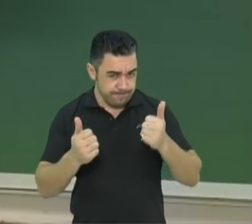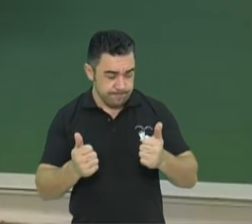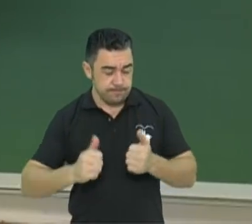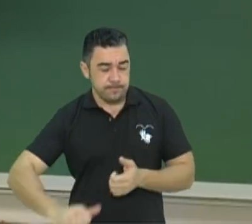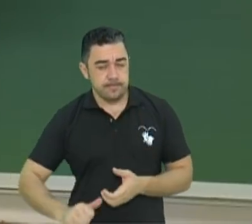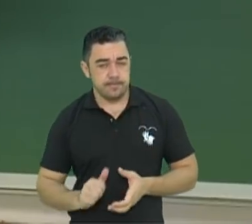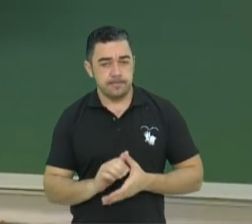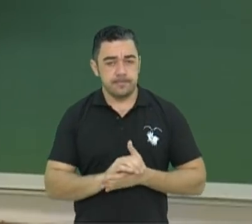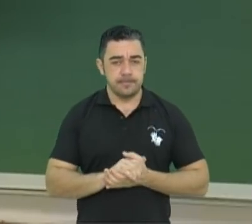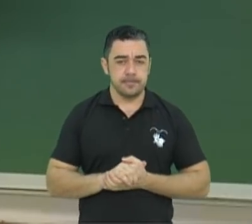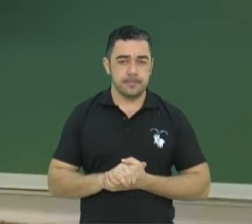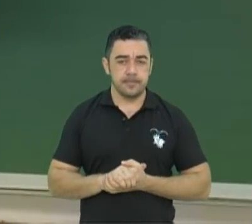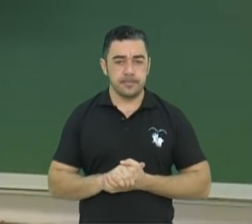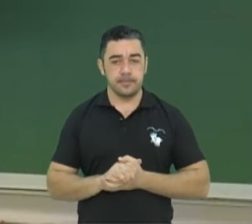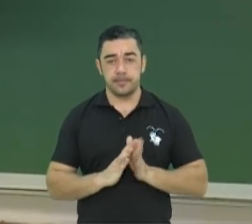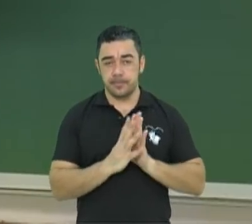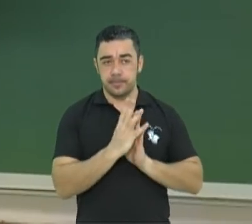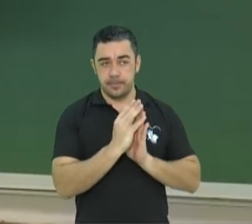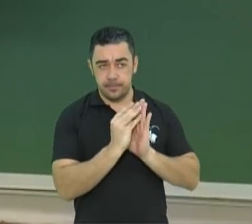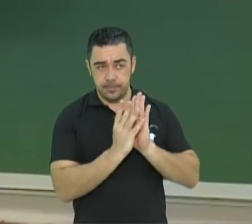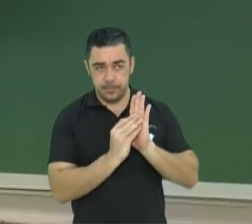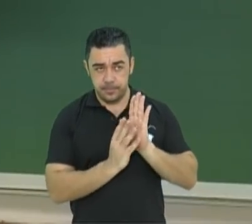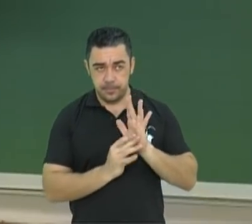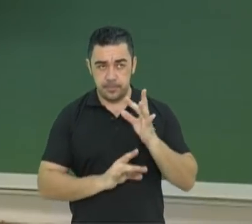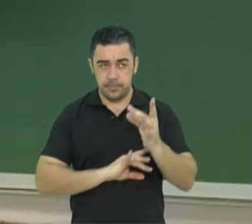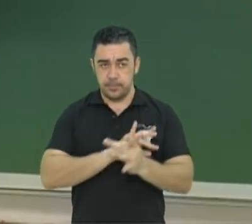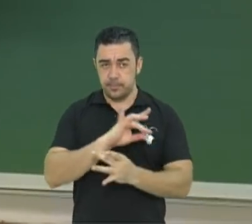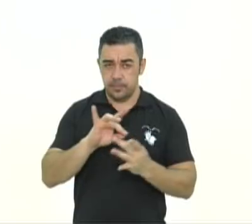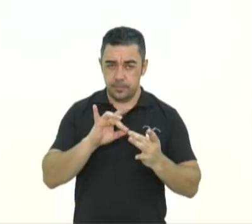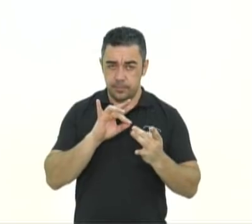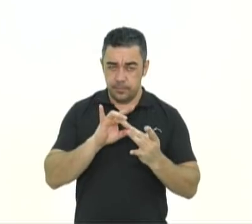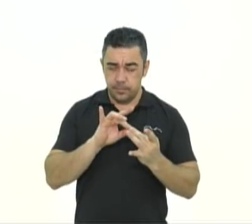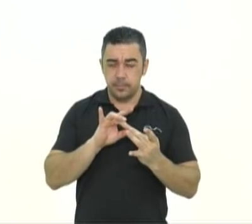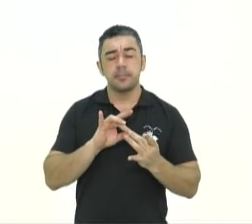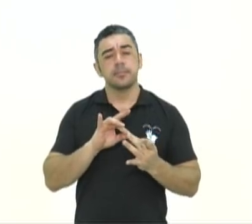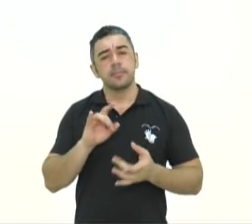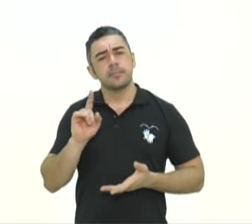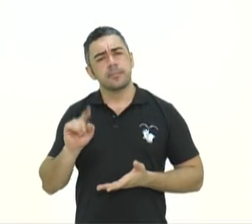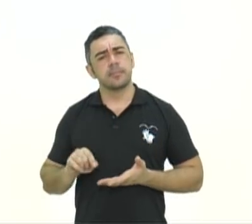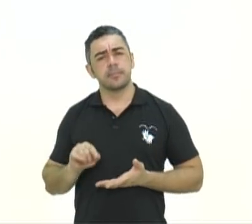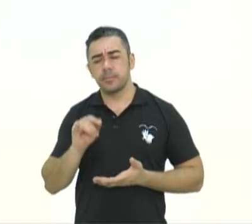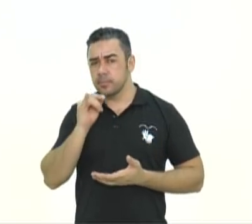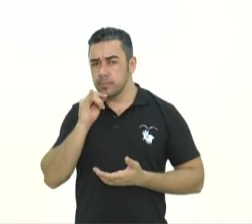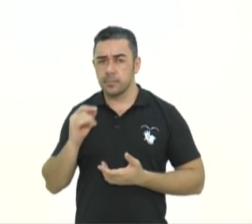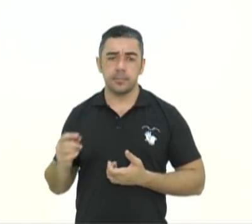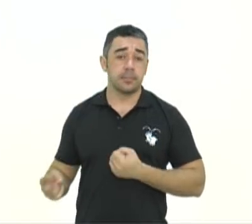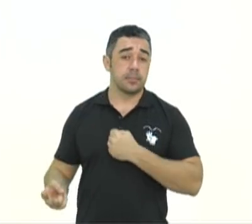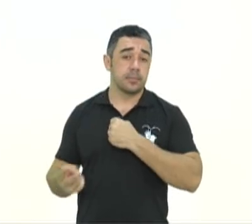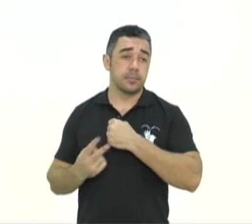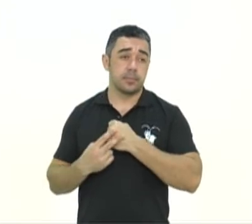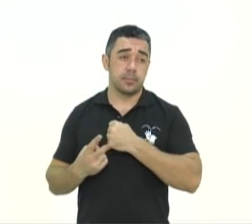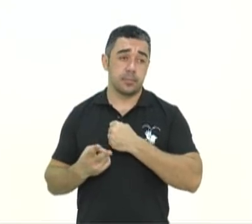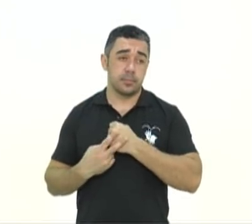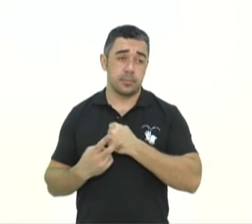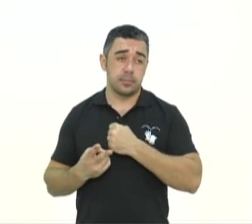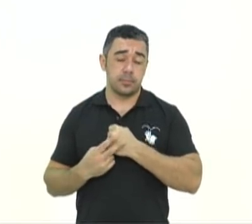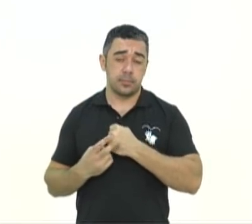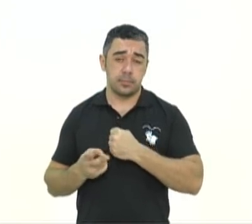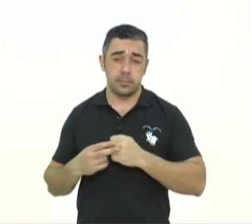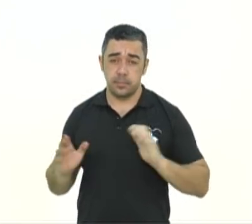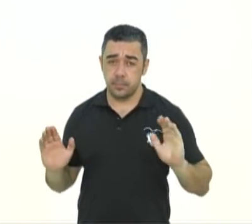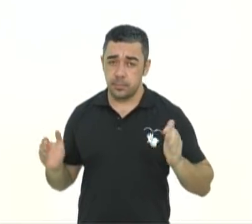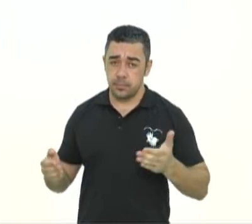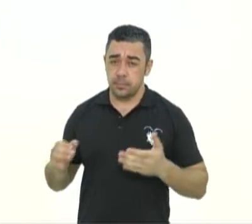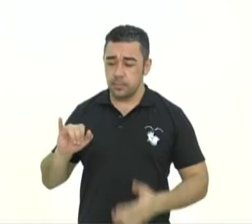beleza? Os conteúdos especificamente apresentados é relacionado ao verbo,